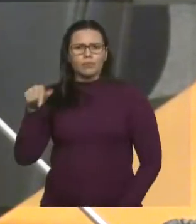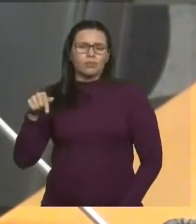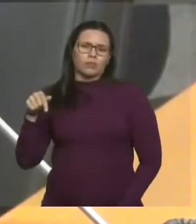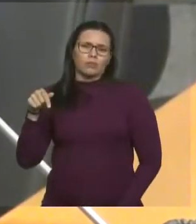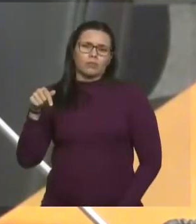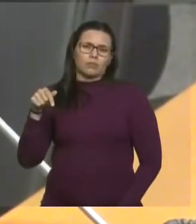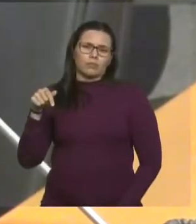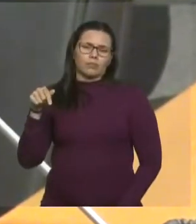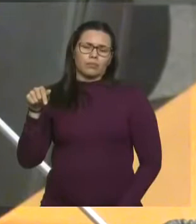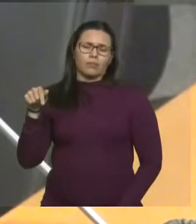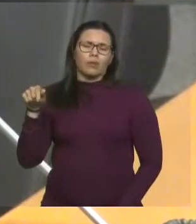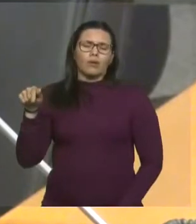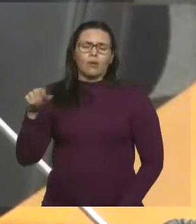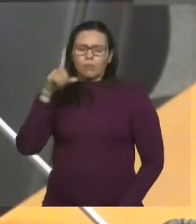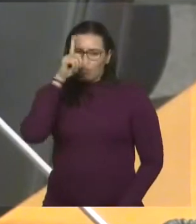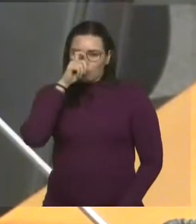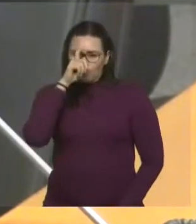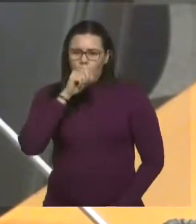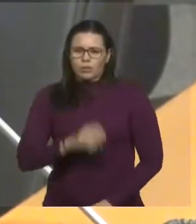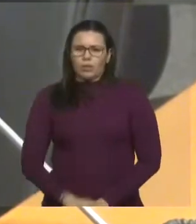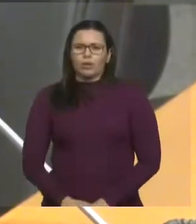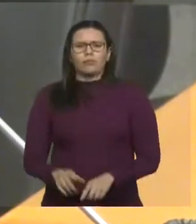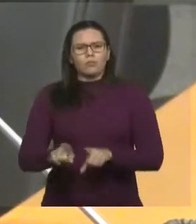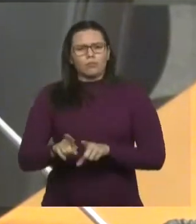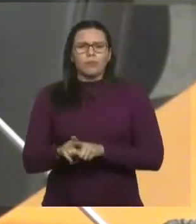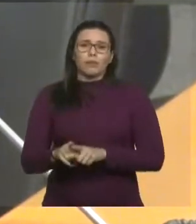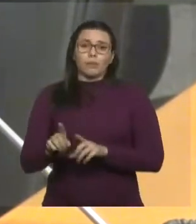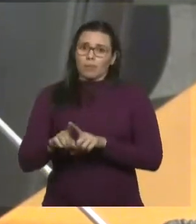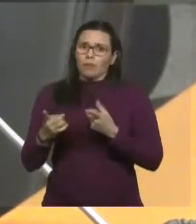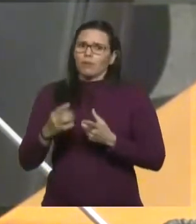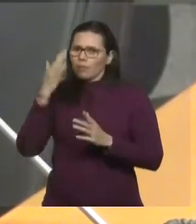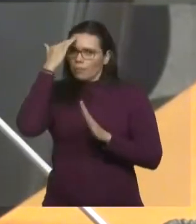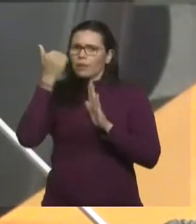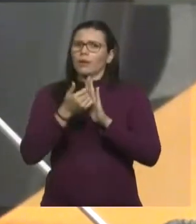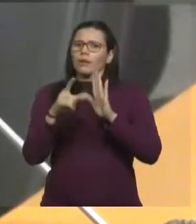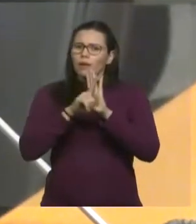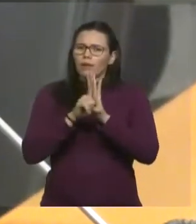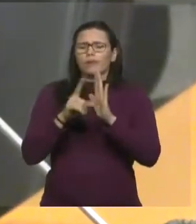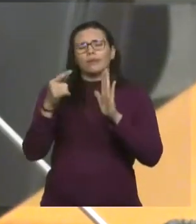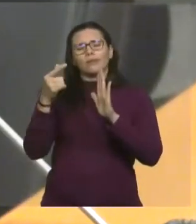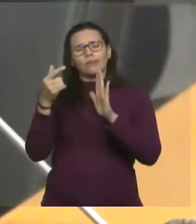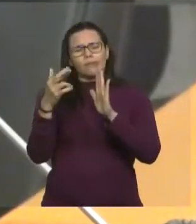regulação. Eu sou a favor de tudo aquilo que